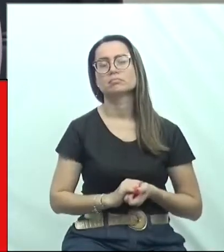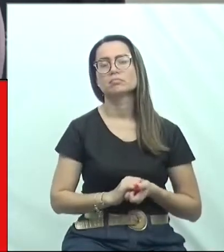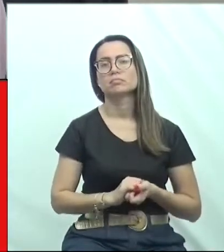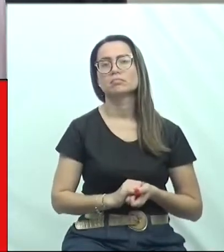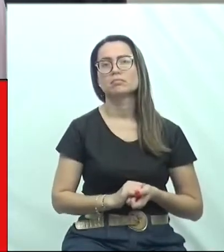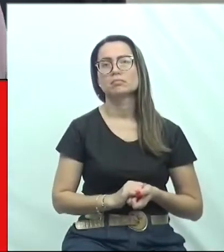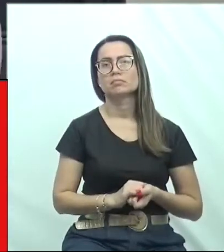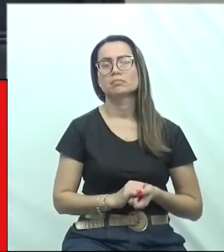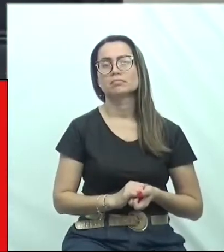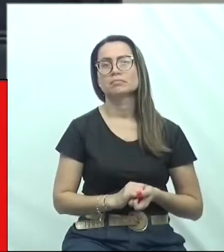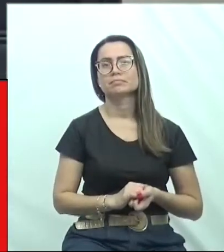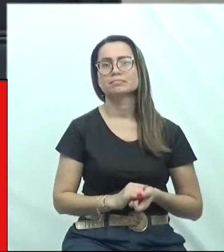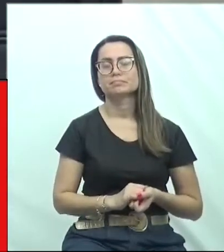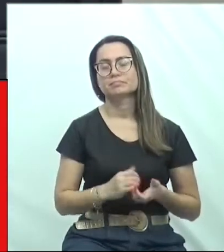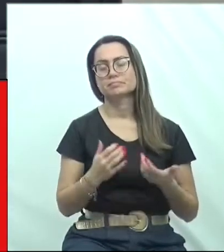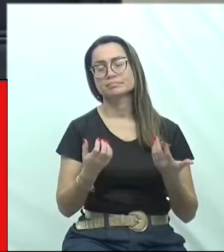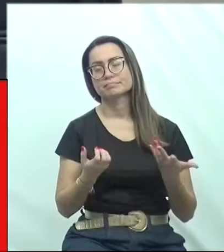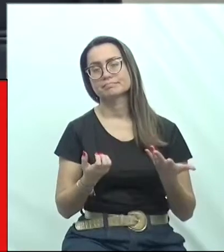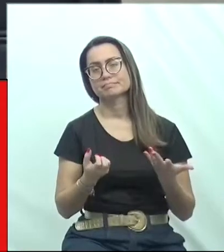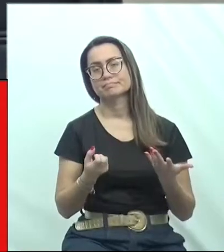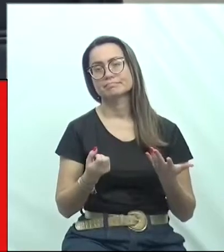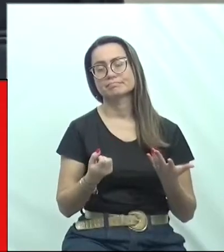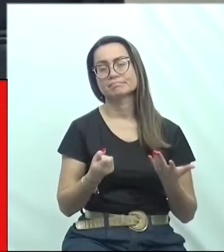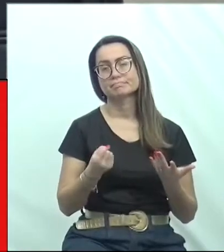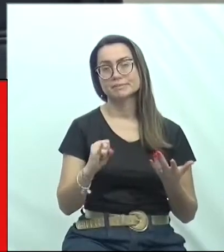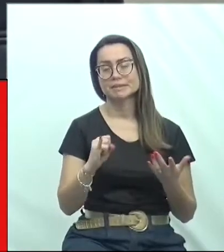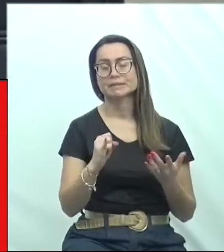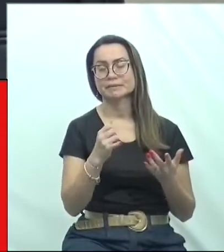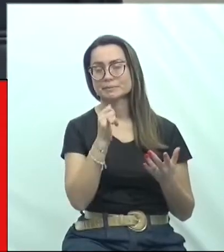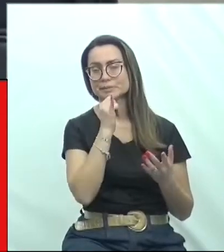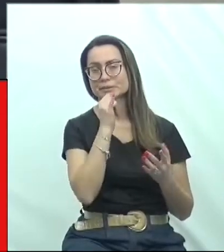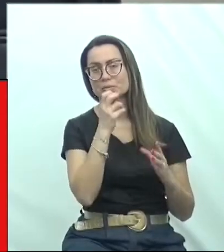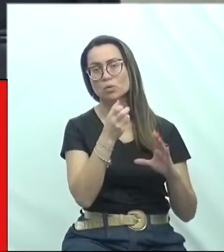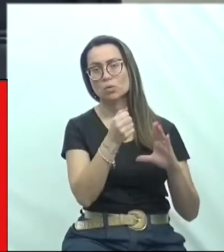essa possível entrada de ar, se for comprovadamente